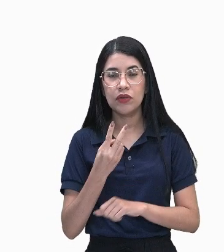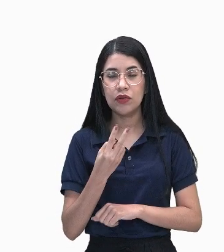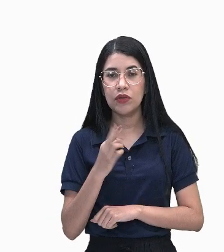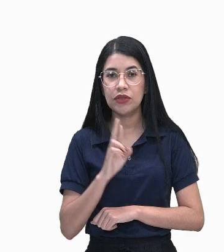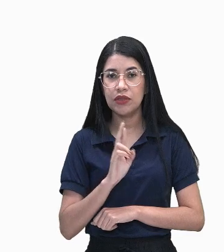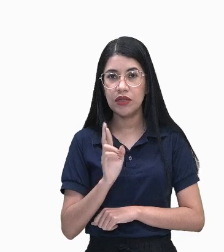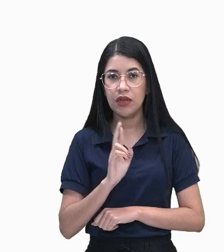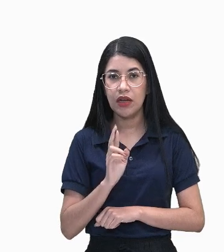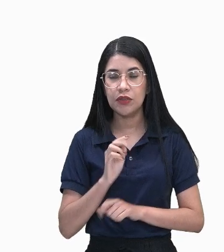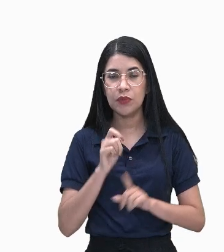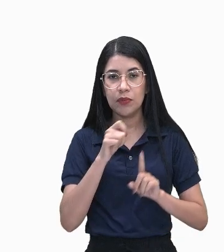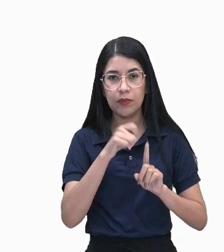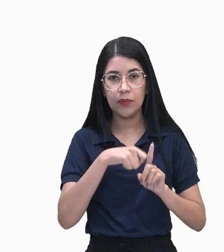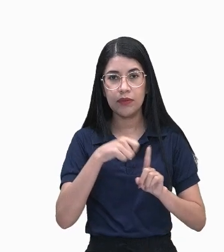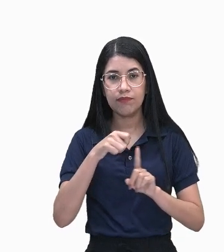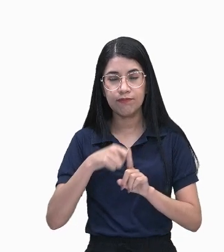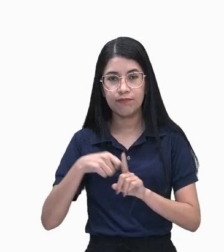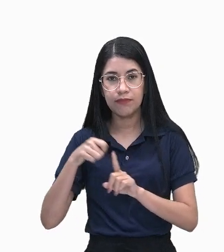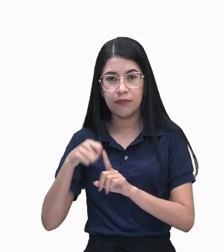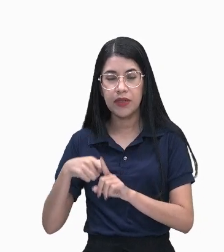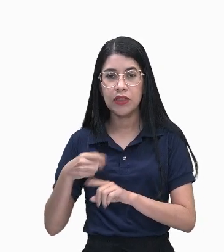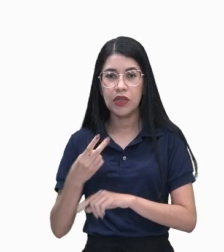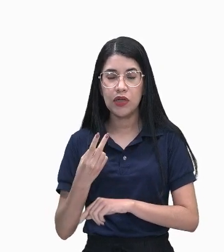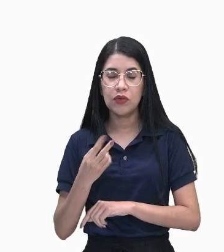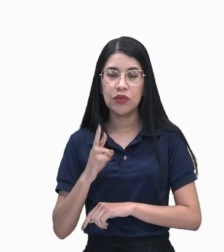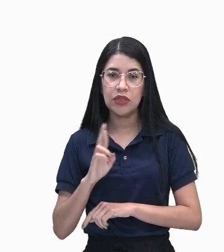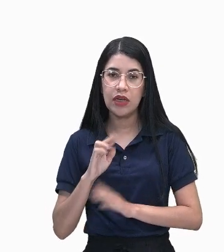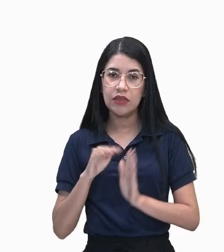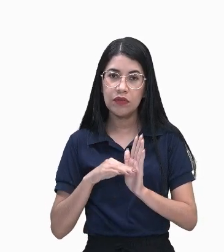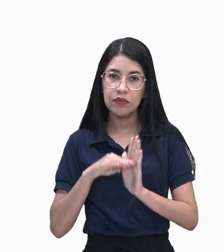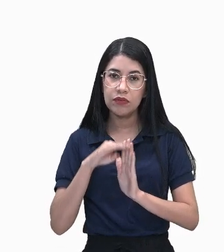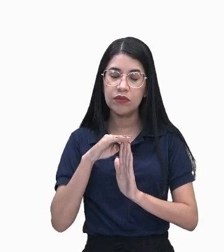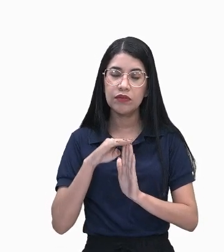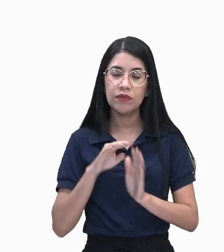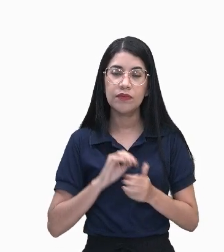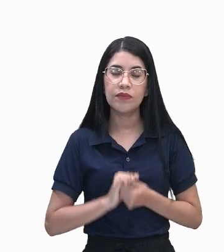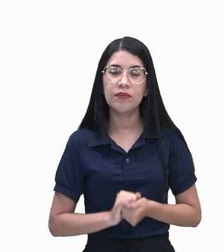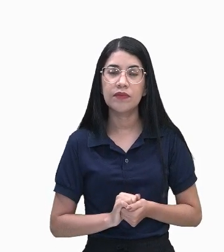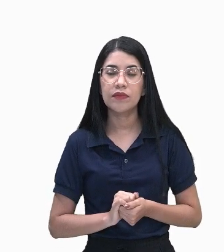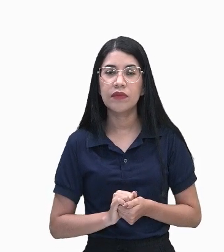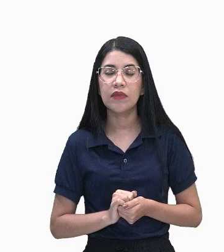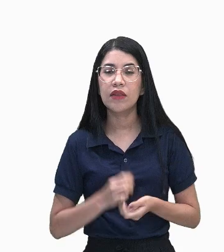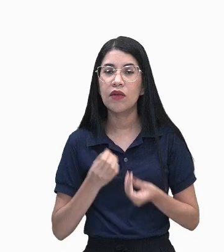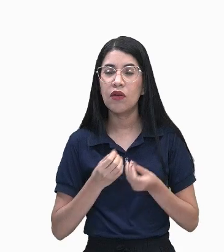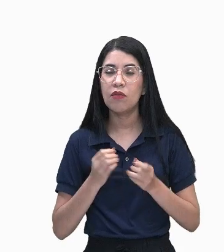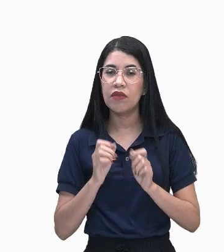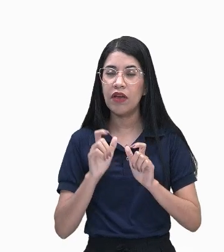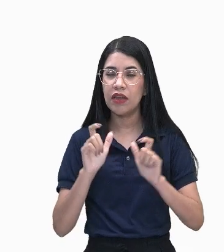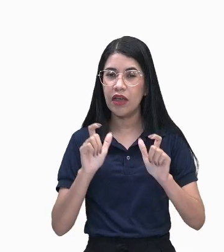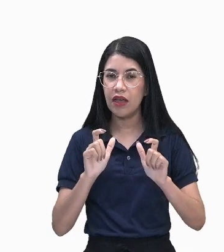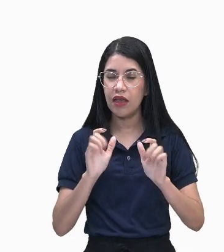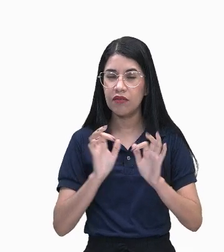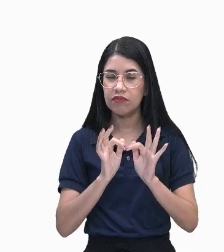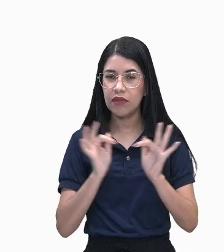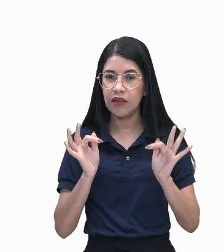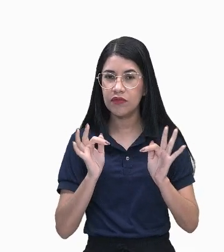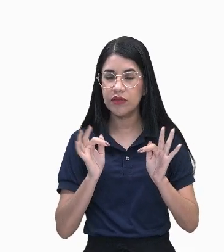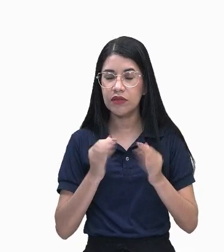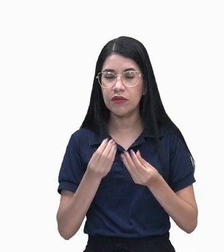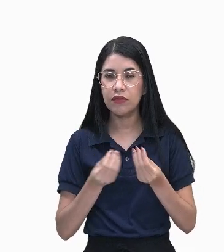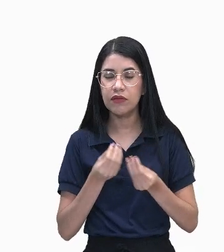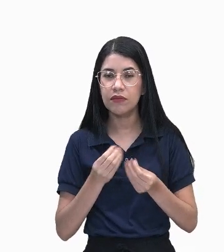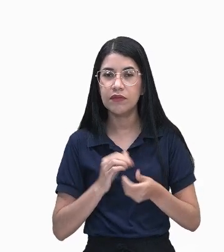aí a cada mês. Então, nós podemos escrever a lei desta função. Tá legal?